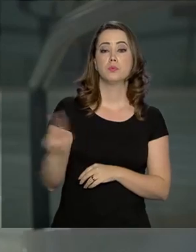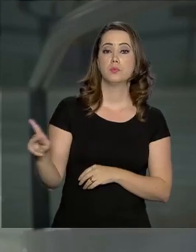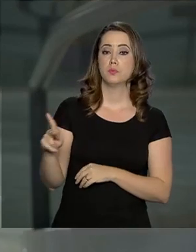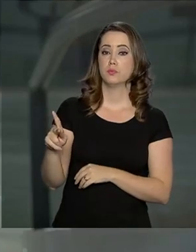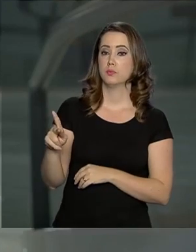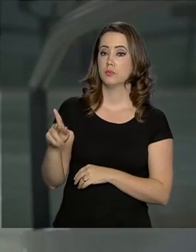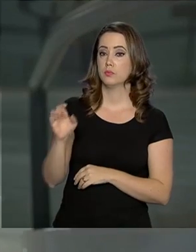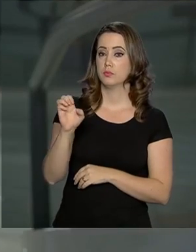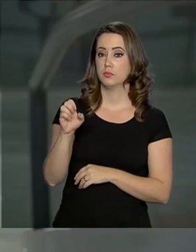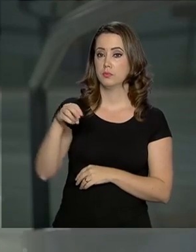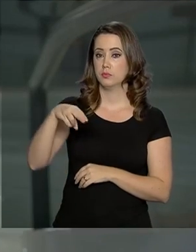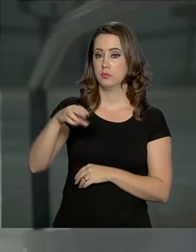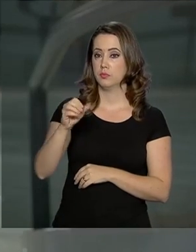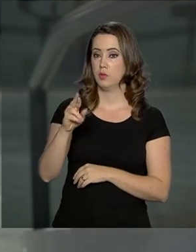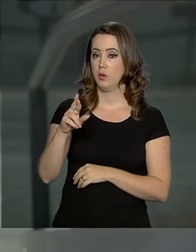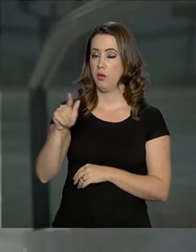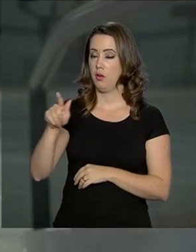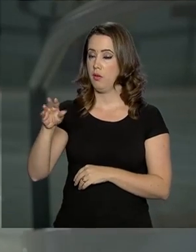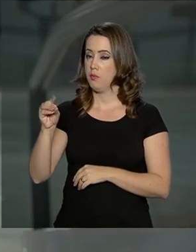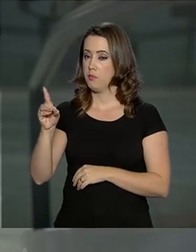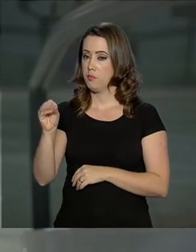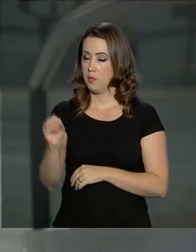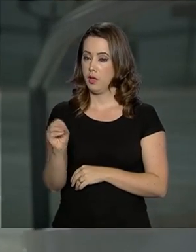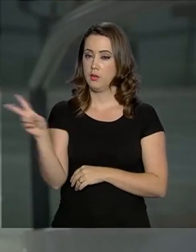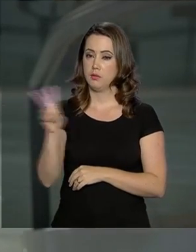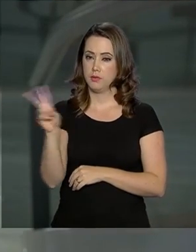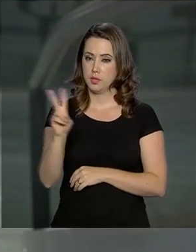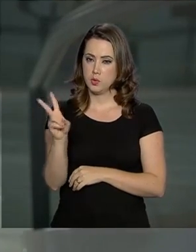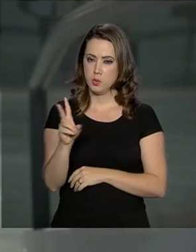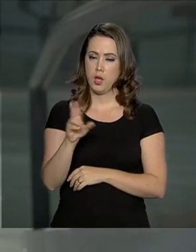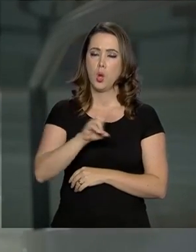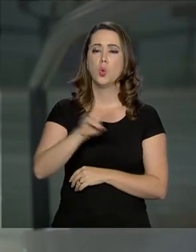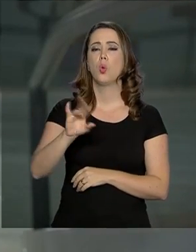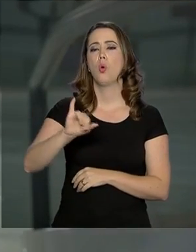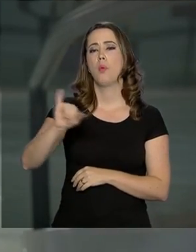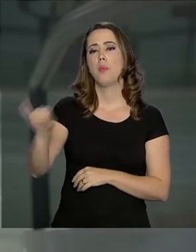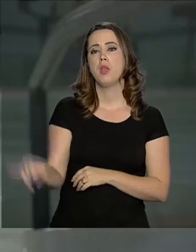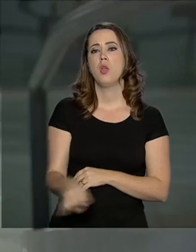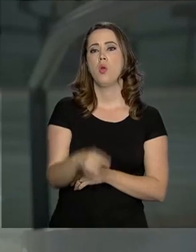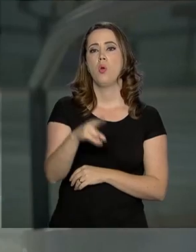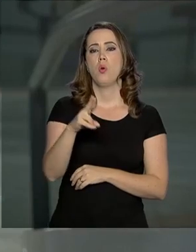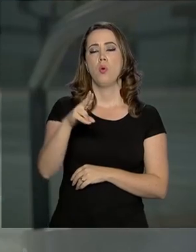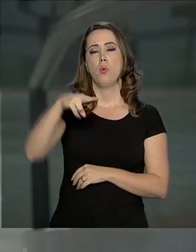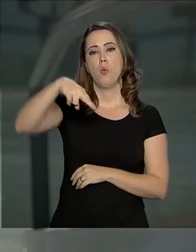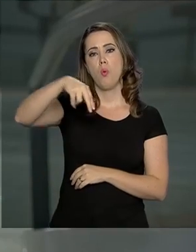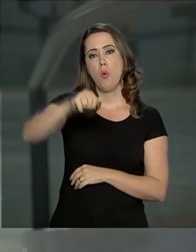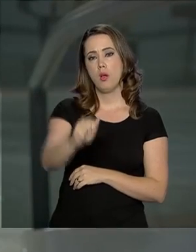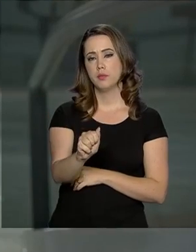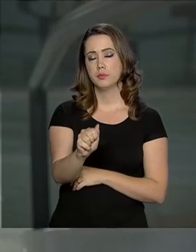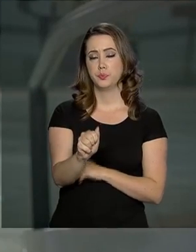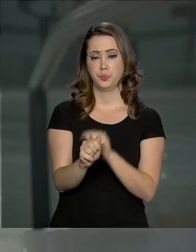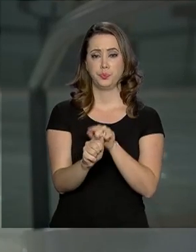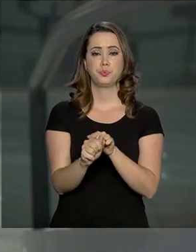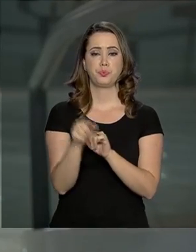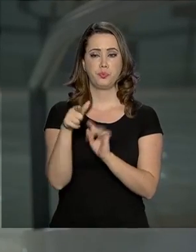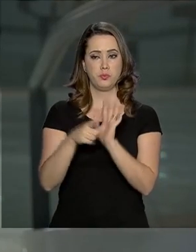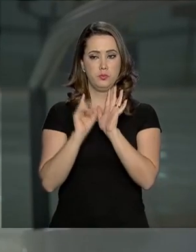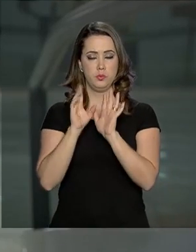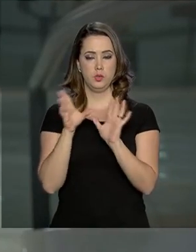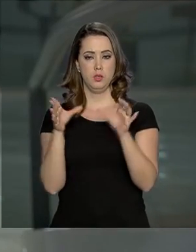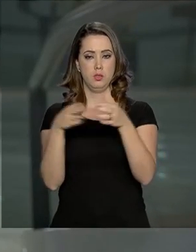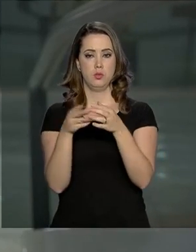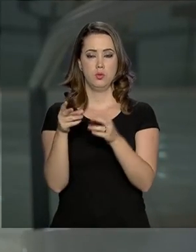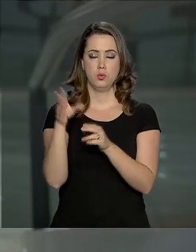presidente encarregado da Venezuela, Juan Guaidó. Antes, o venezuelano ele será recebido lá no Itamaraty pelo ministro